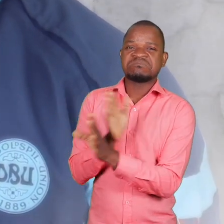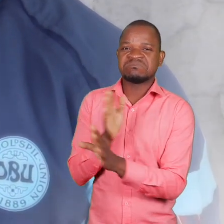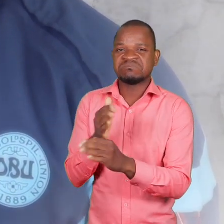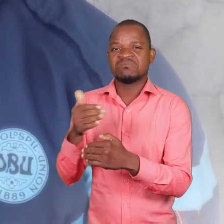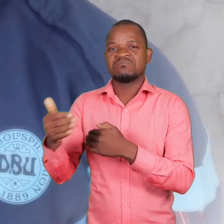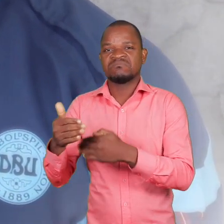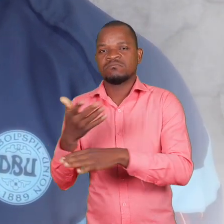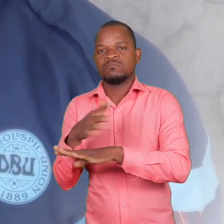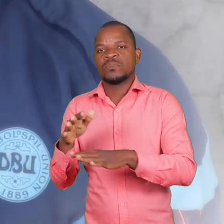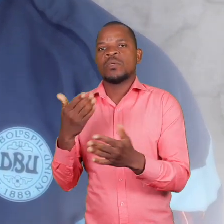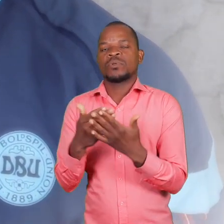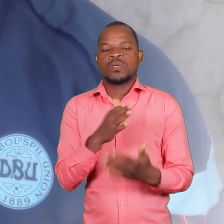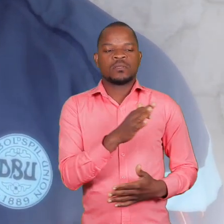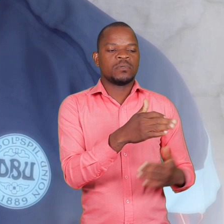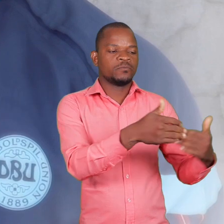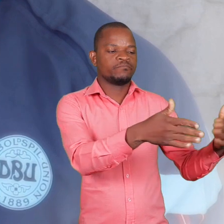ao...